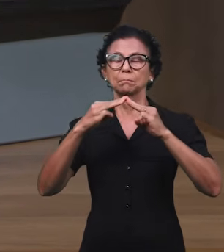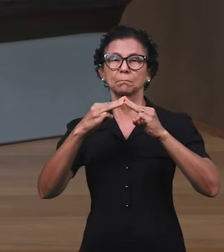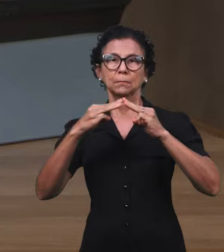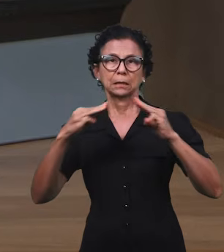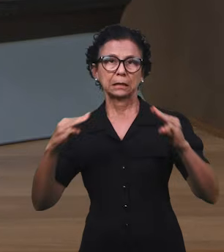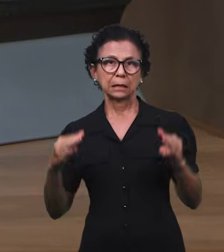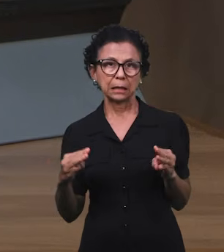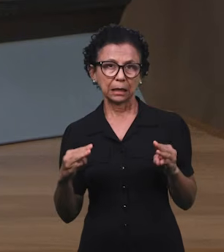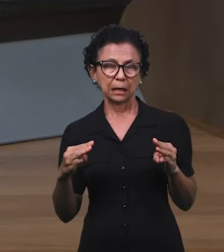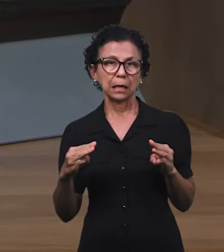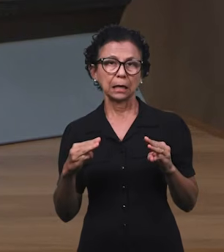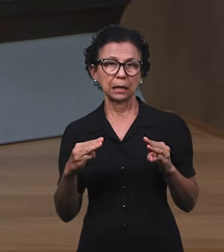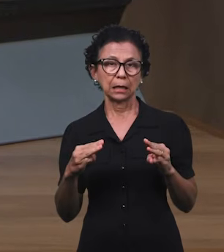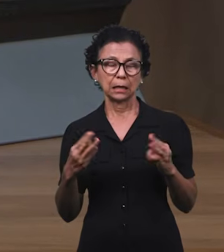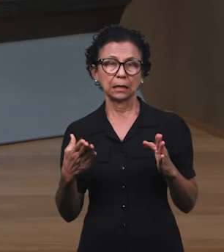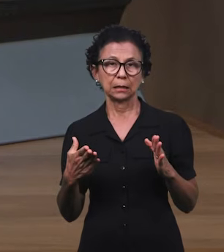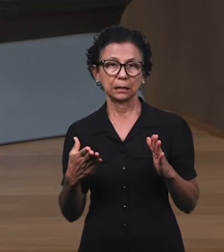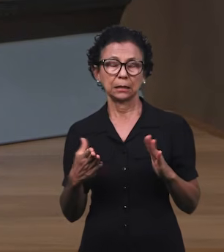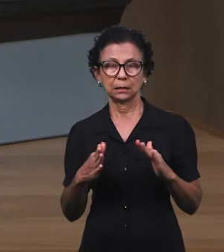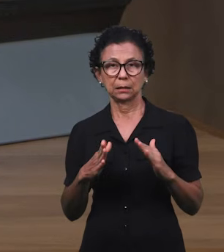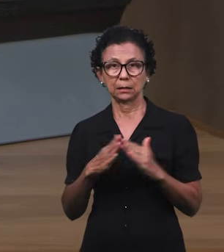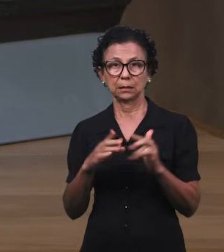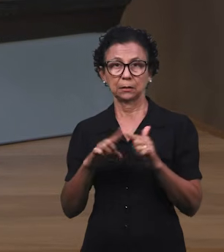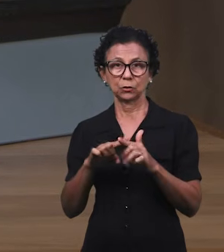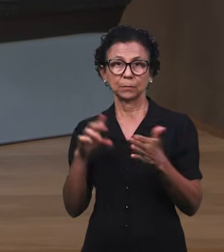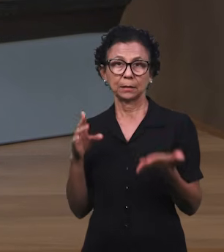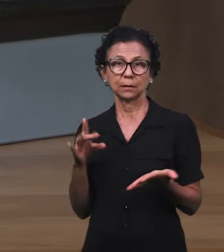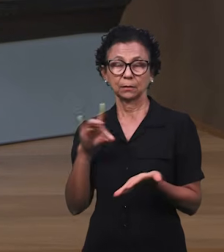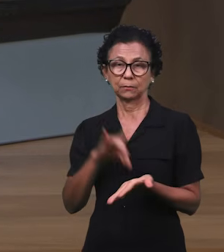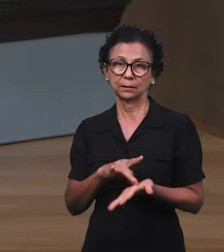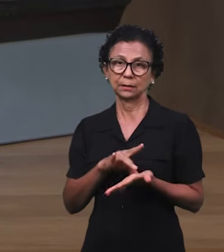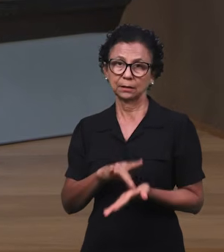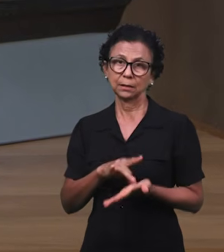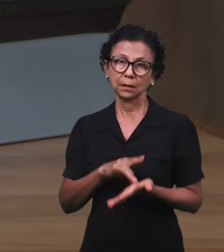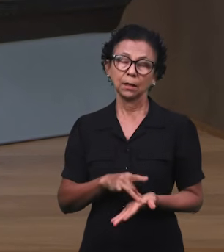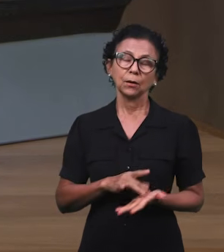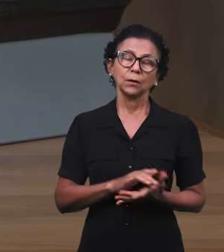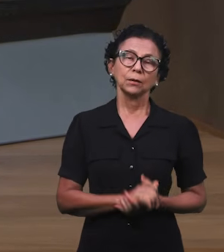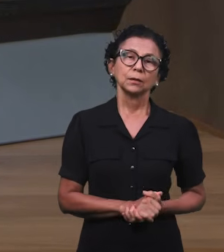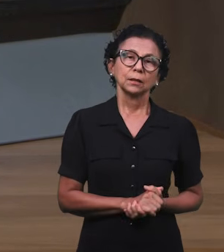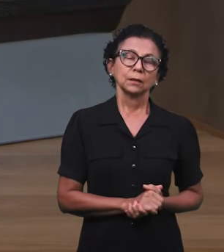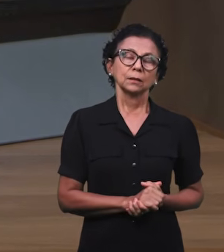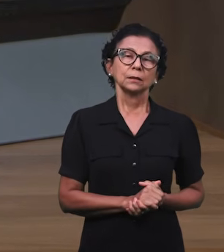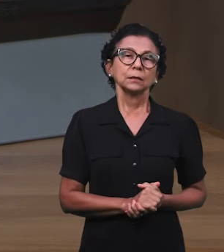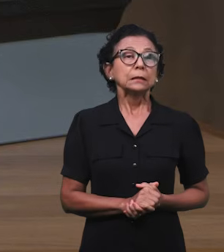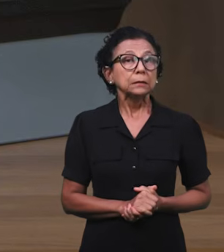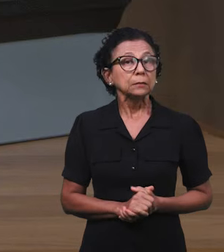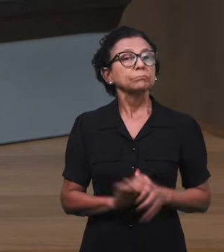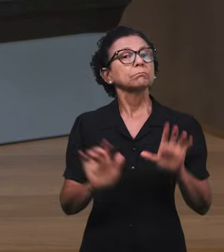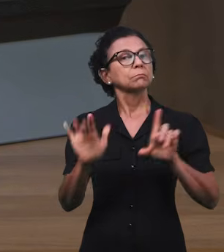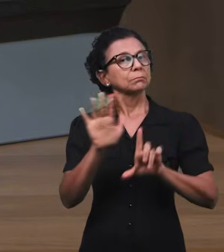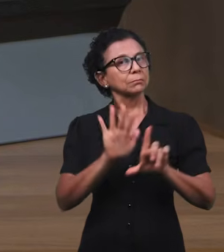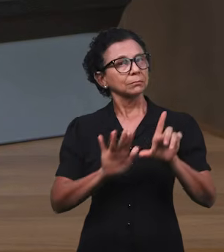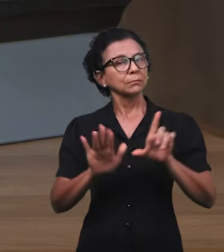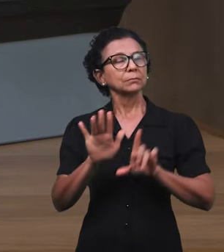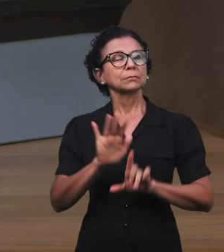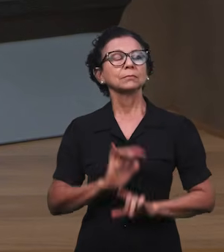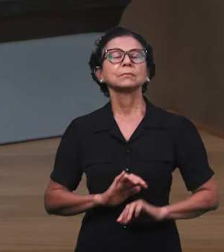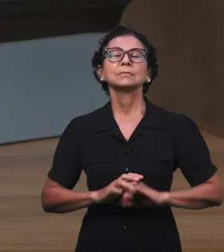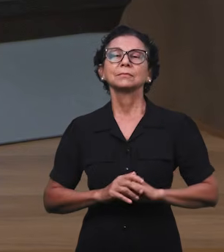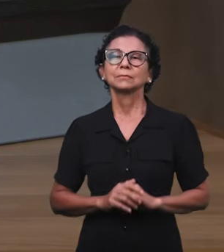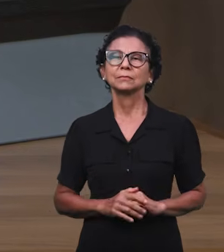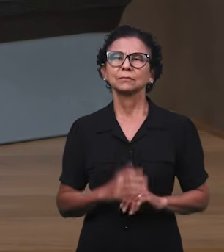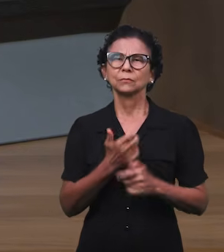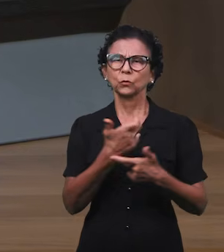Manaim, emissora oficial da Igreja Cristã Maranata. Esse programa é exibido pela TV Manaim e pelas multiplataformas da igreja e